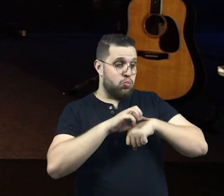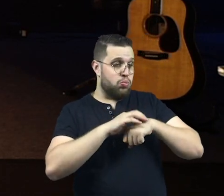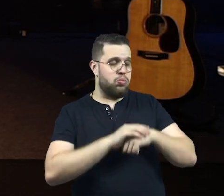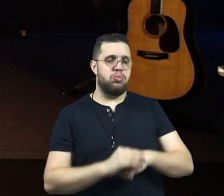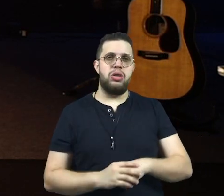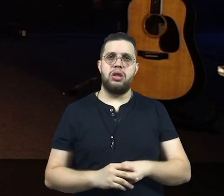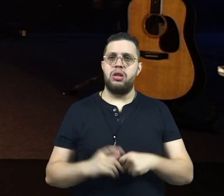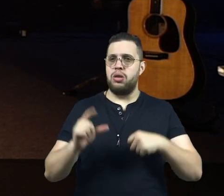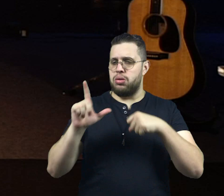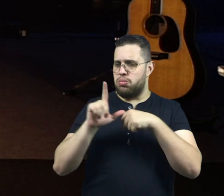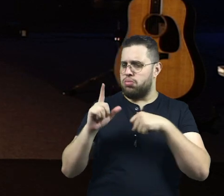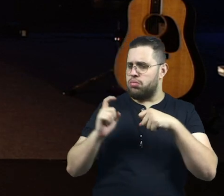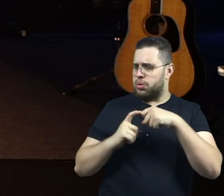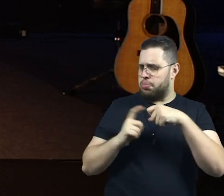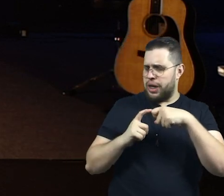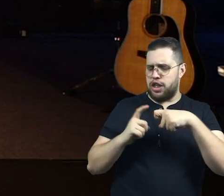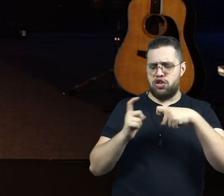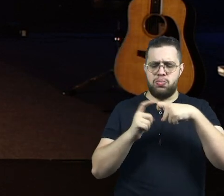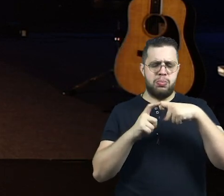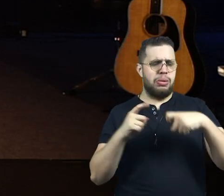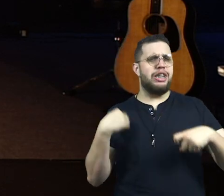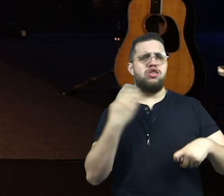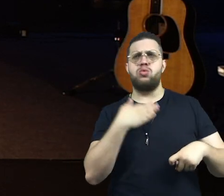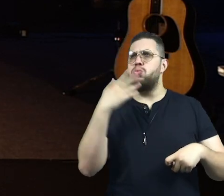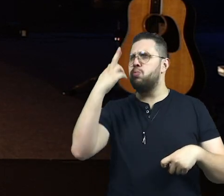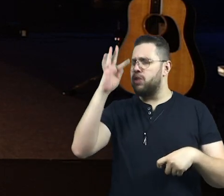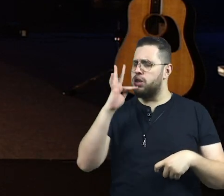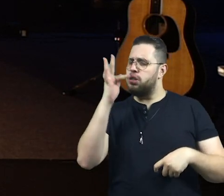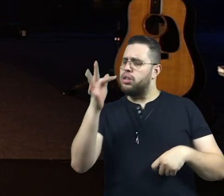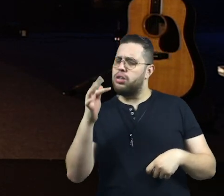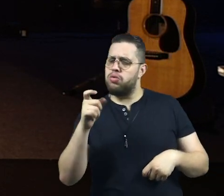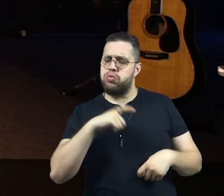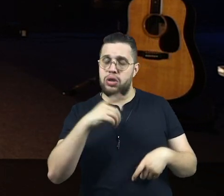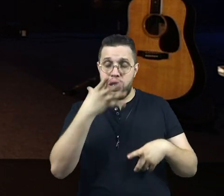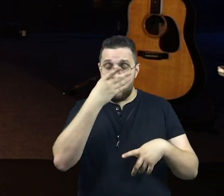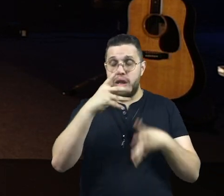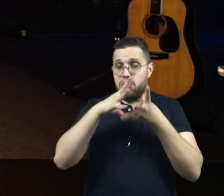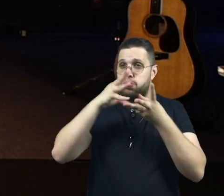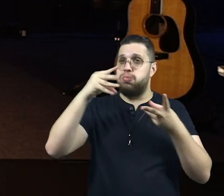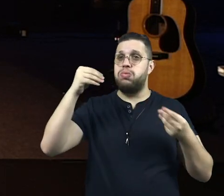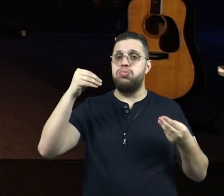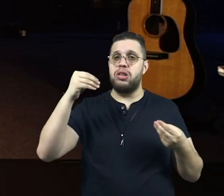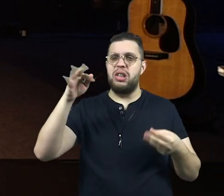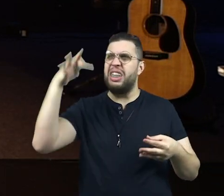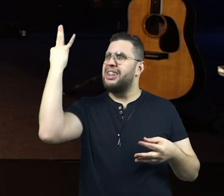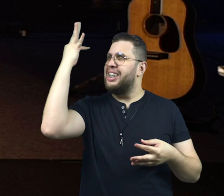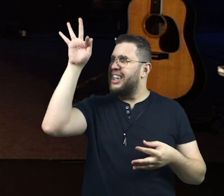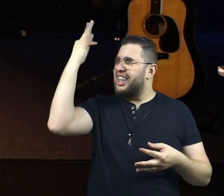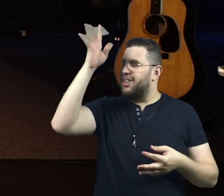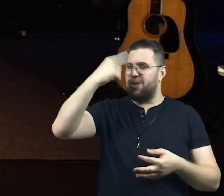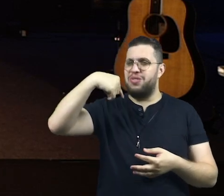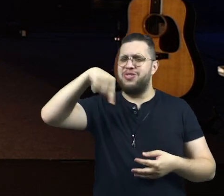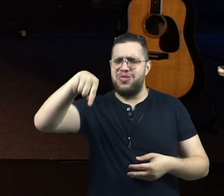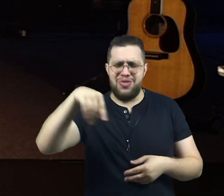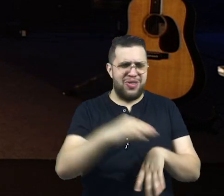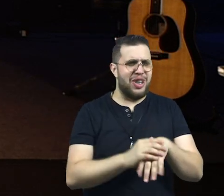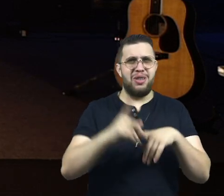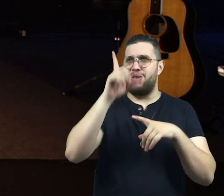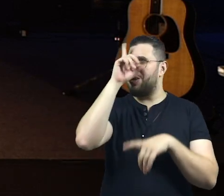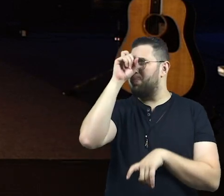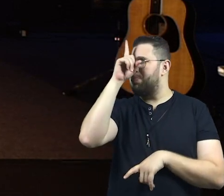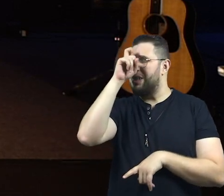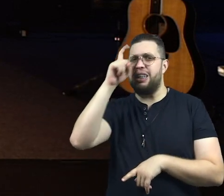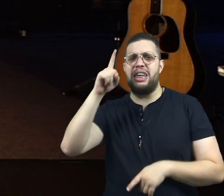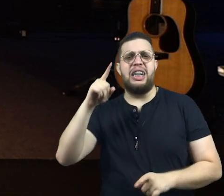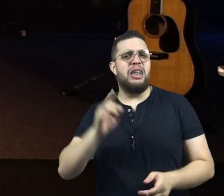algo semelhante na sua vida no passado e recomendou, e aquilo passou. Sendo que eu visitei vários médicos, fui ao hospital e